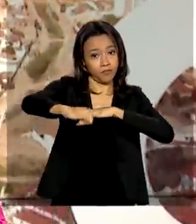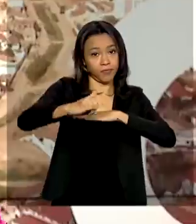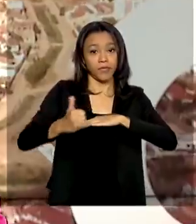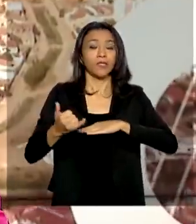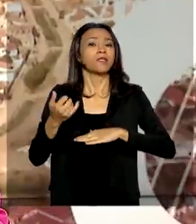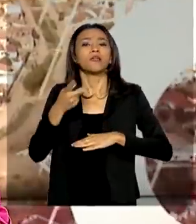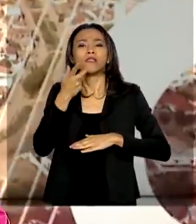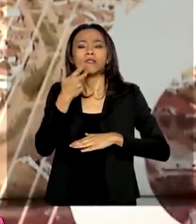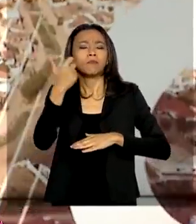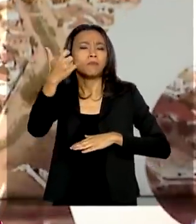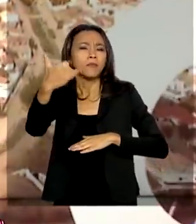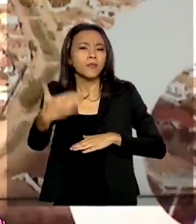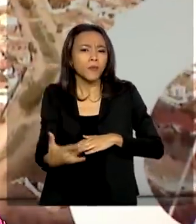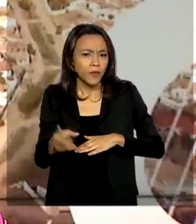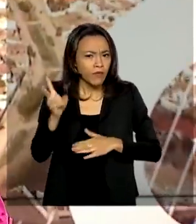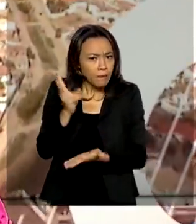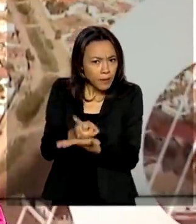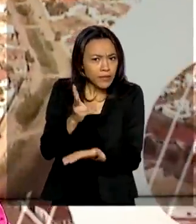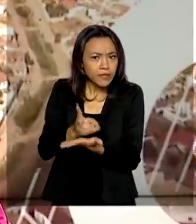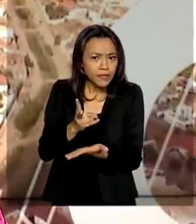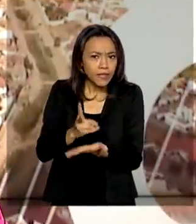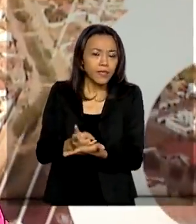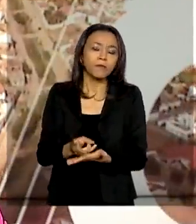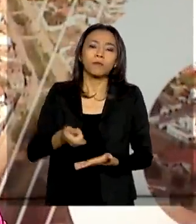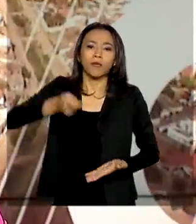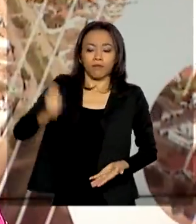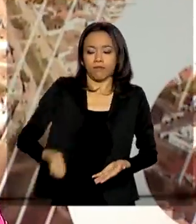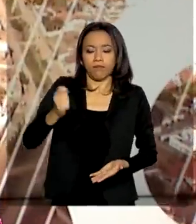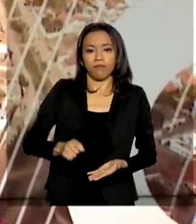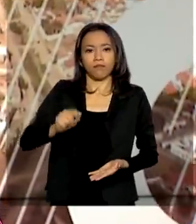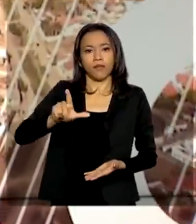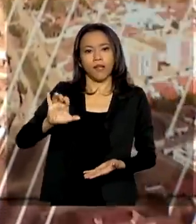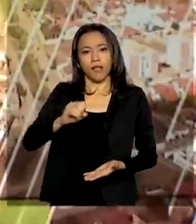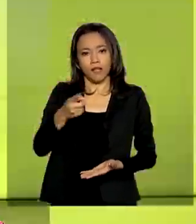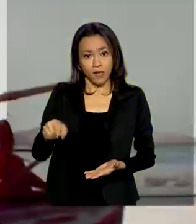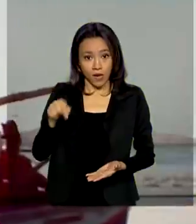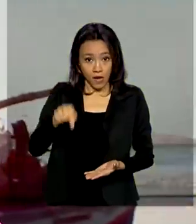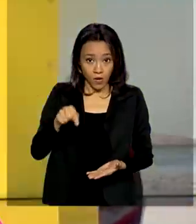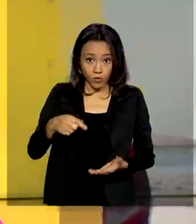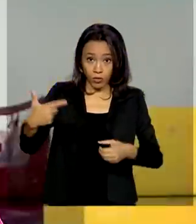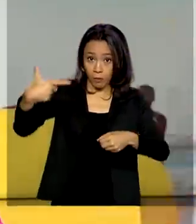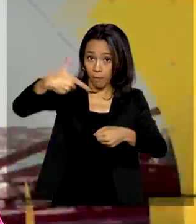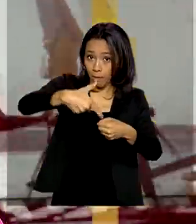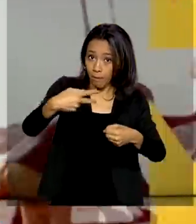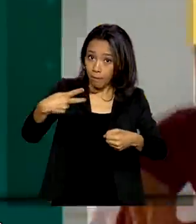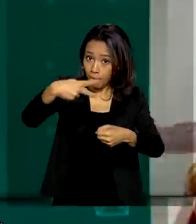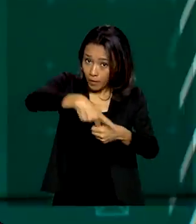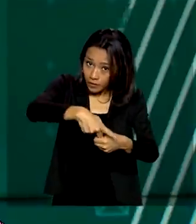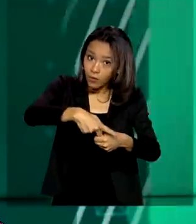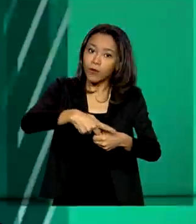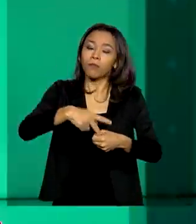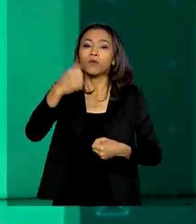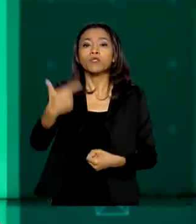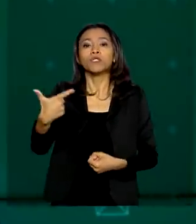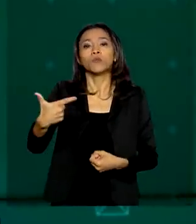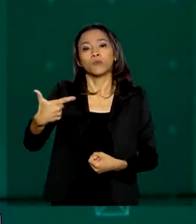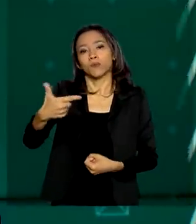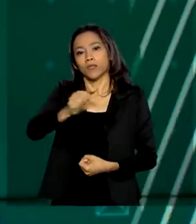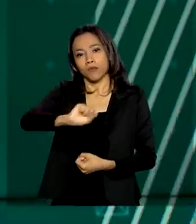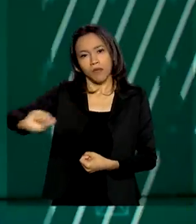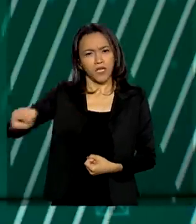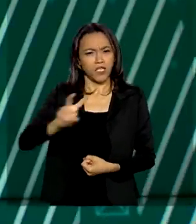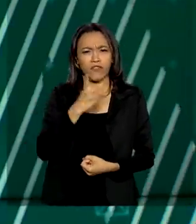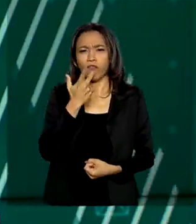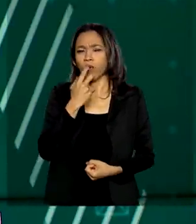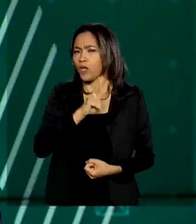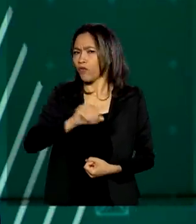governo vai manter o leilão de blocos de petróleo para o segundo semestre deste ano. E afirmou que não vai faltar gás